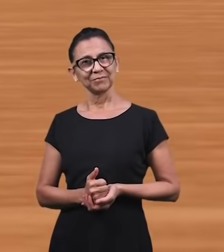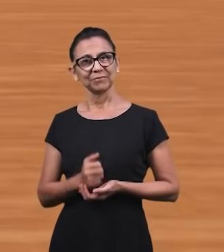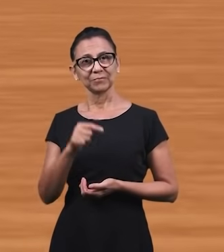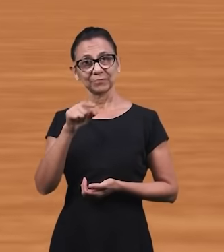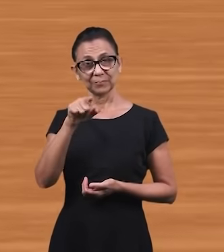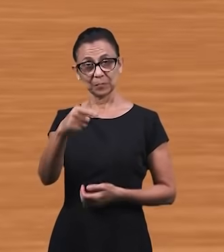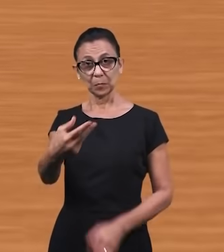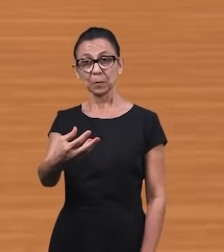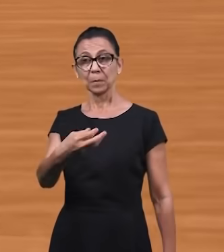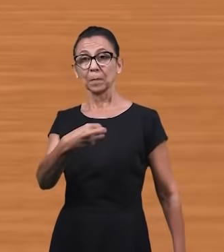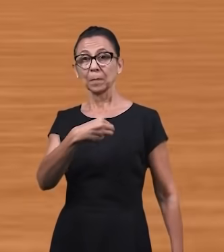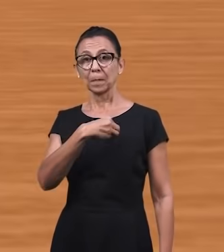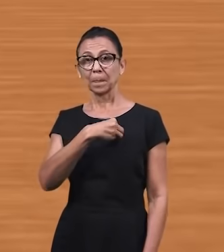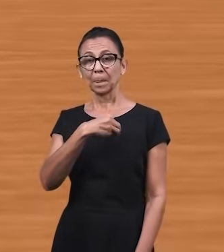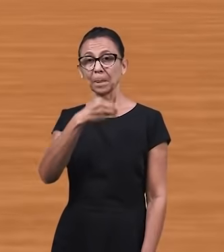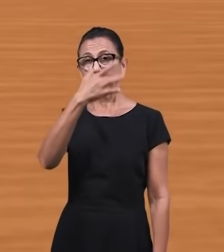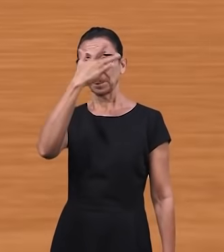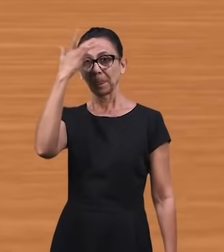pecador,